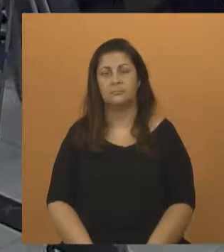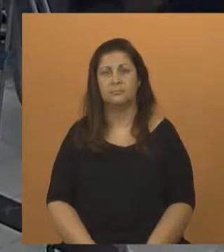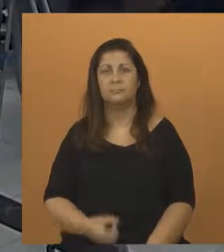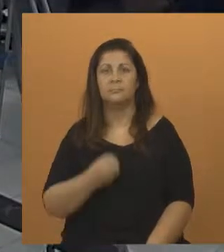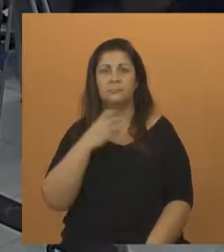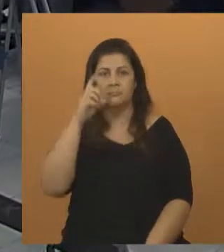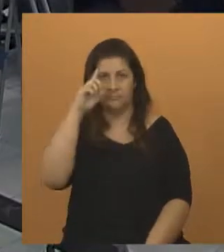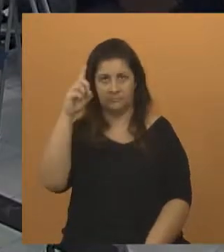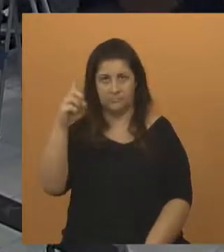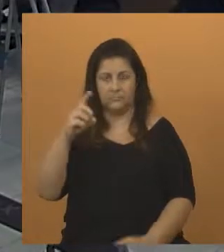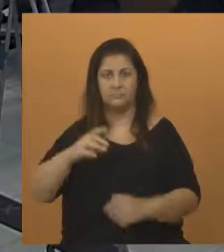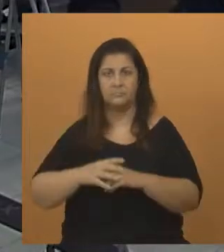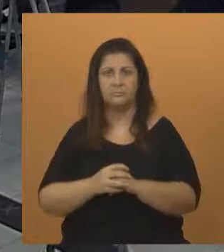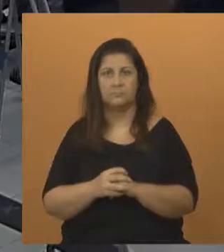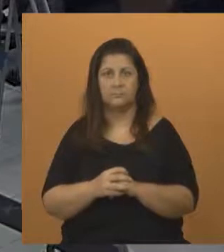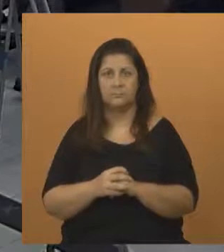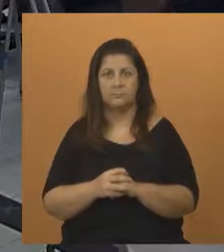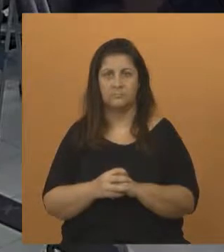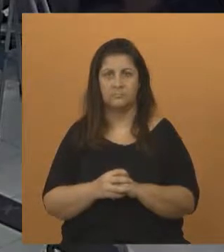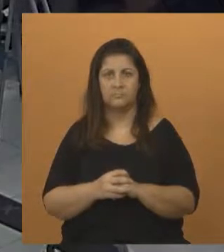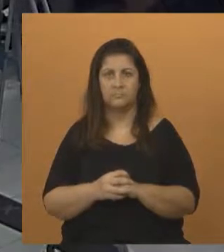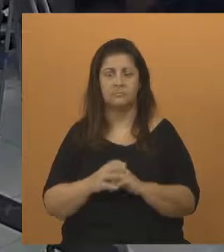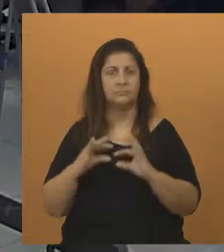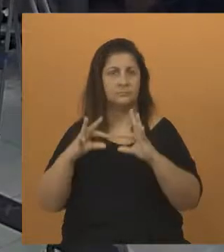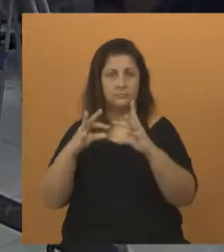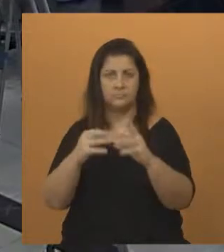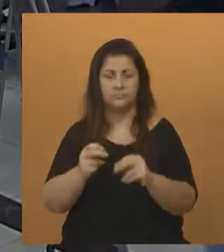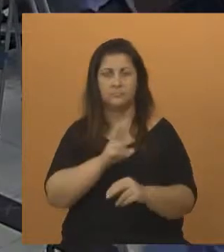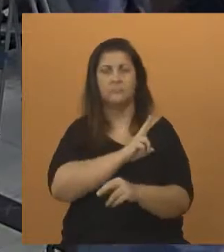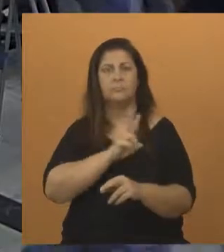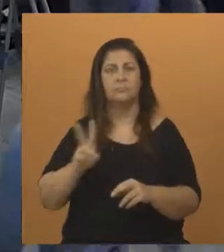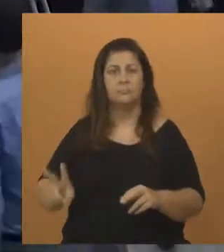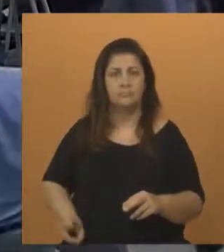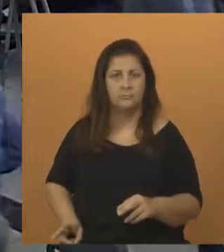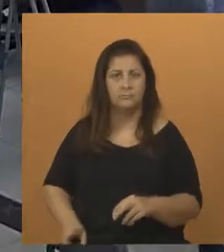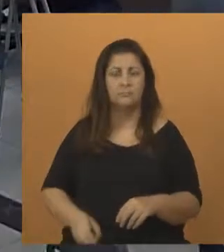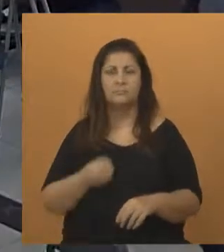Bom dia, mesa, nobres vereadores, público presente,